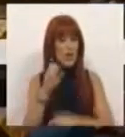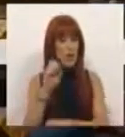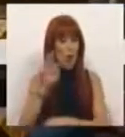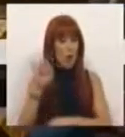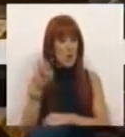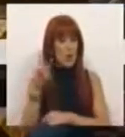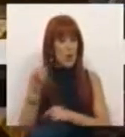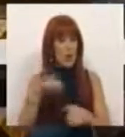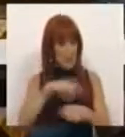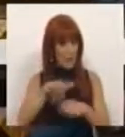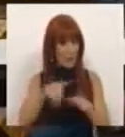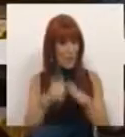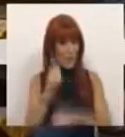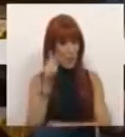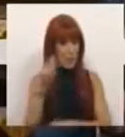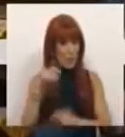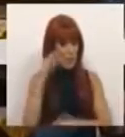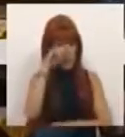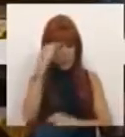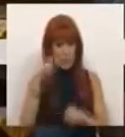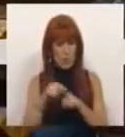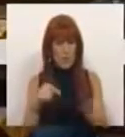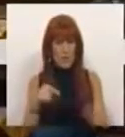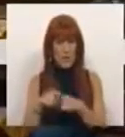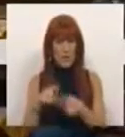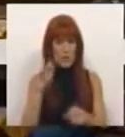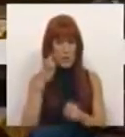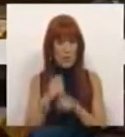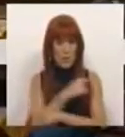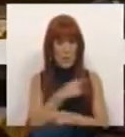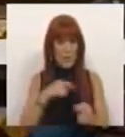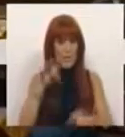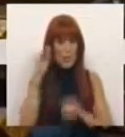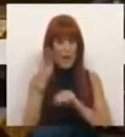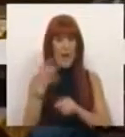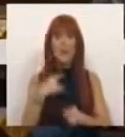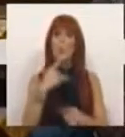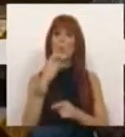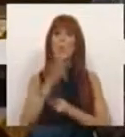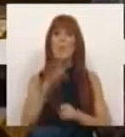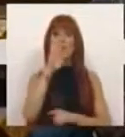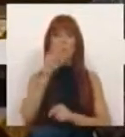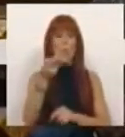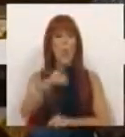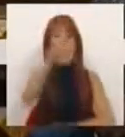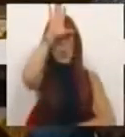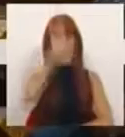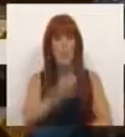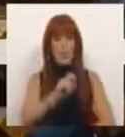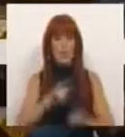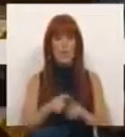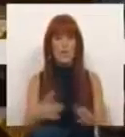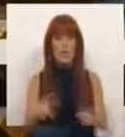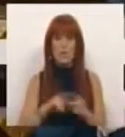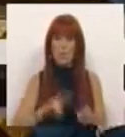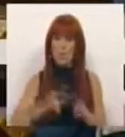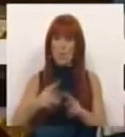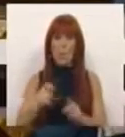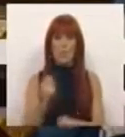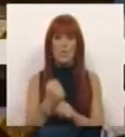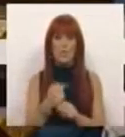offshores, envolvendo o BES, com as dificuldades todas que isso levanta à supervisão bancária, a pergunta que eu queria fazer era se o anterior governo, na transição de